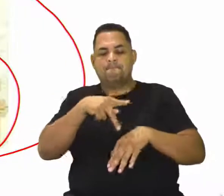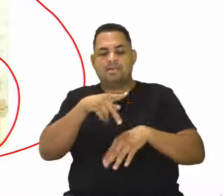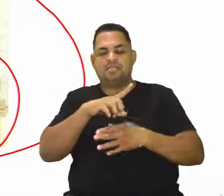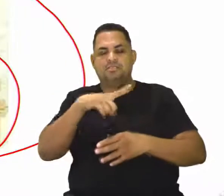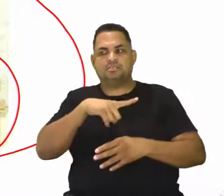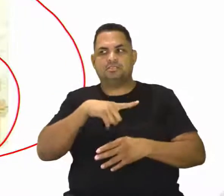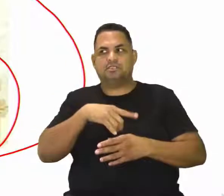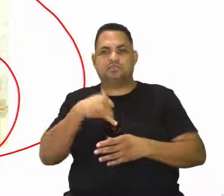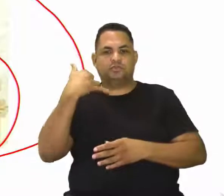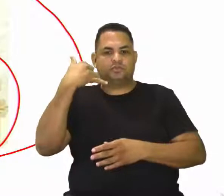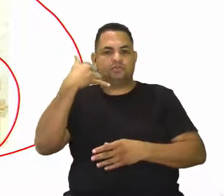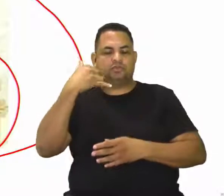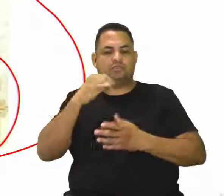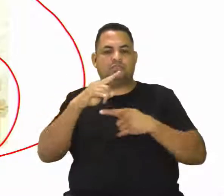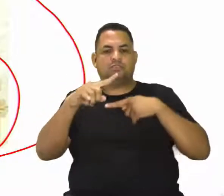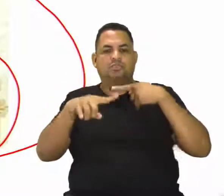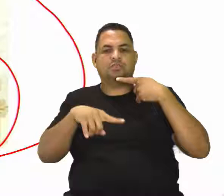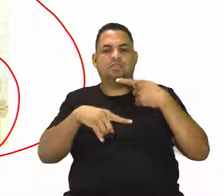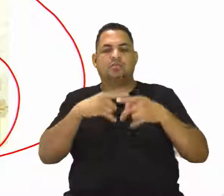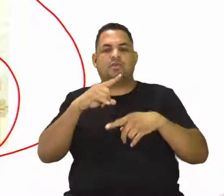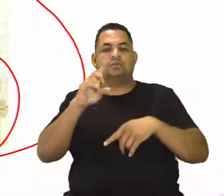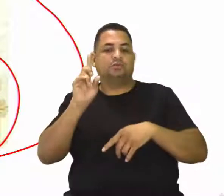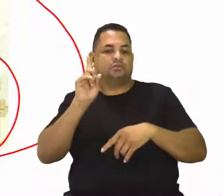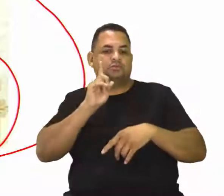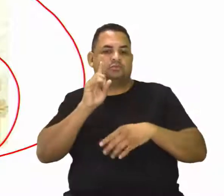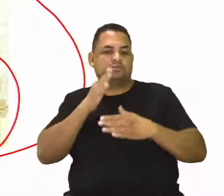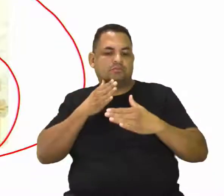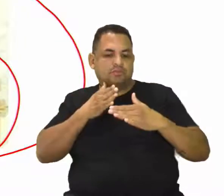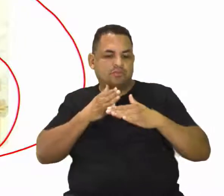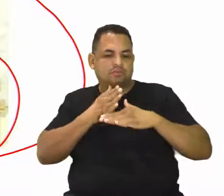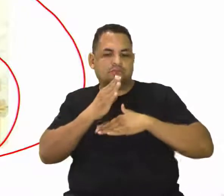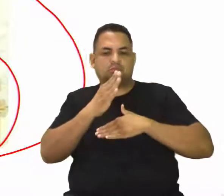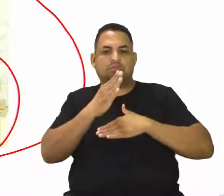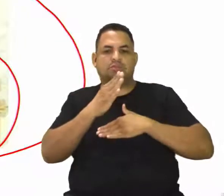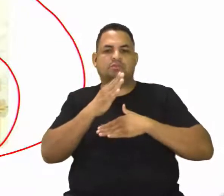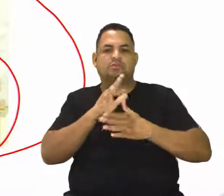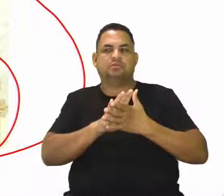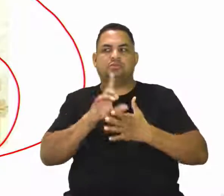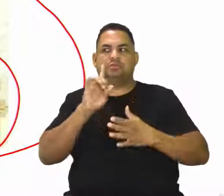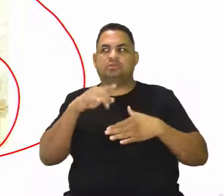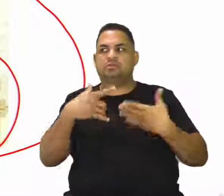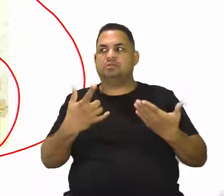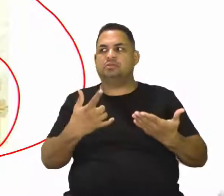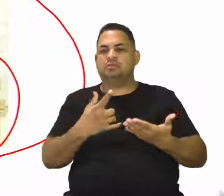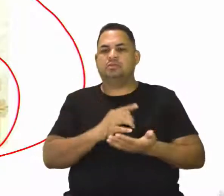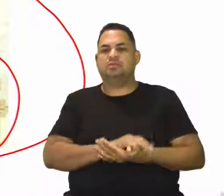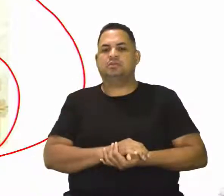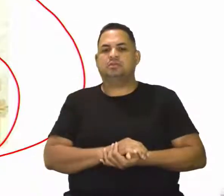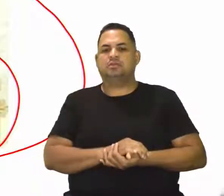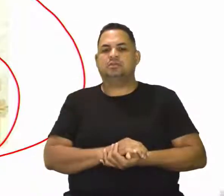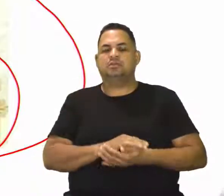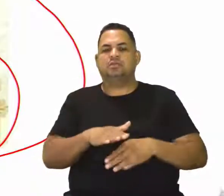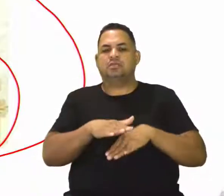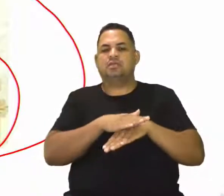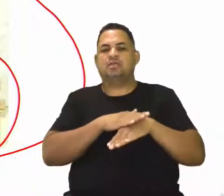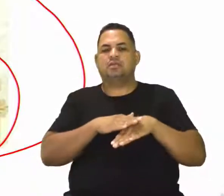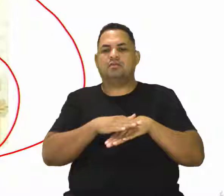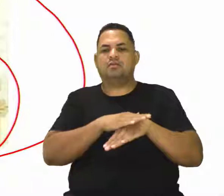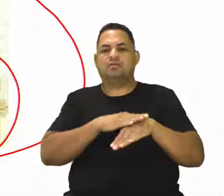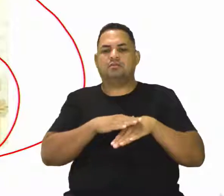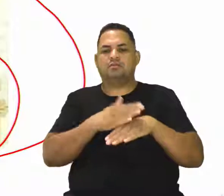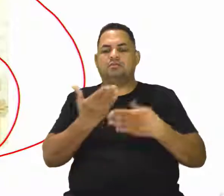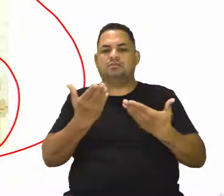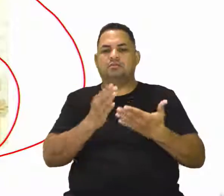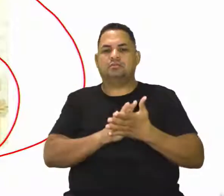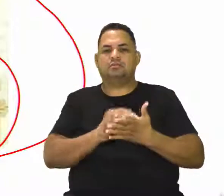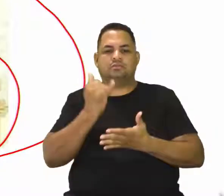mundo, depois dos Estados Unidos. Nós já estamos ultrapassando os americanos. Hoje ninguém mais conversa. Olha o Sami aí,